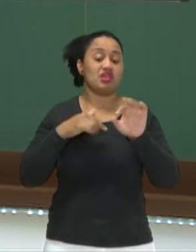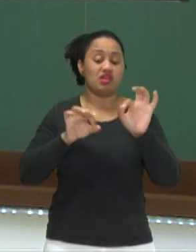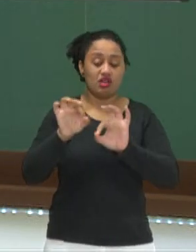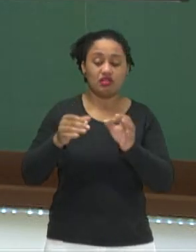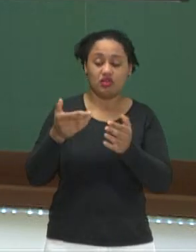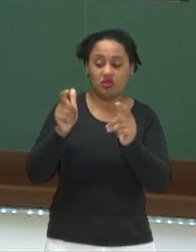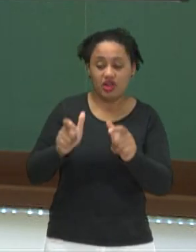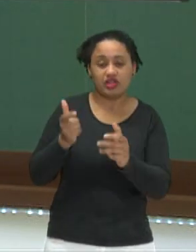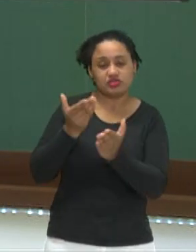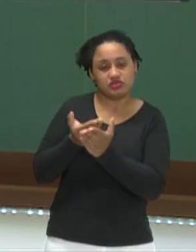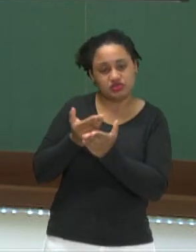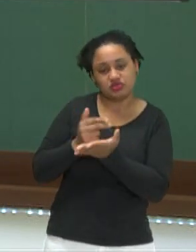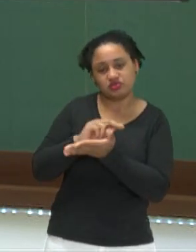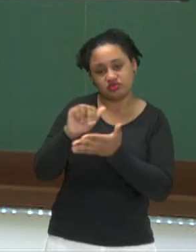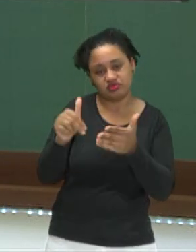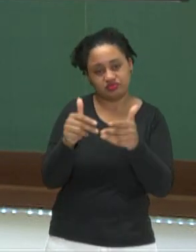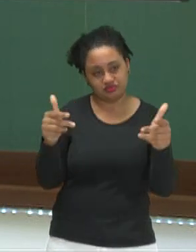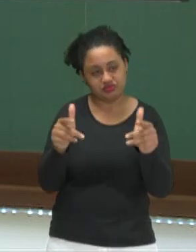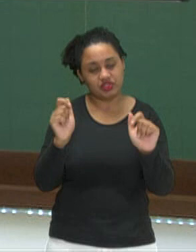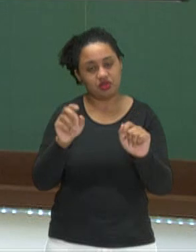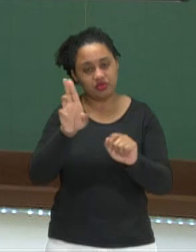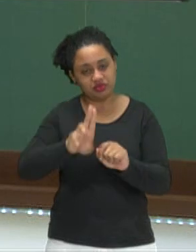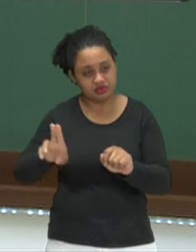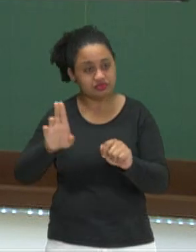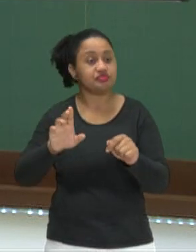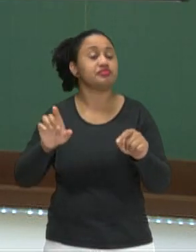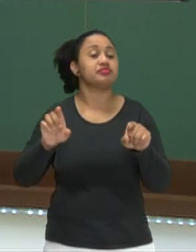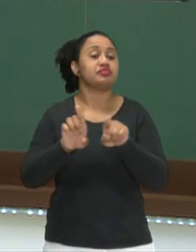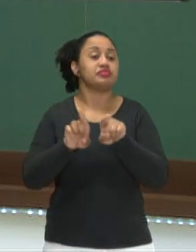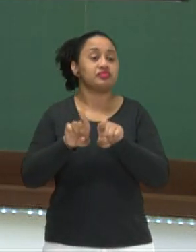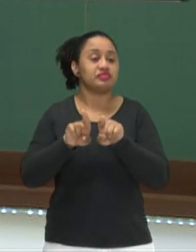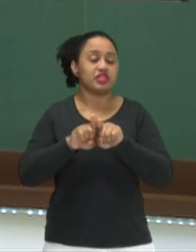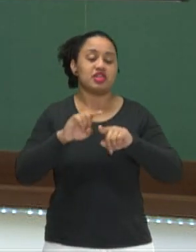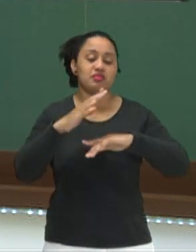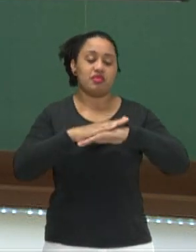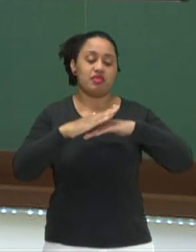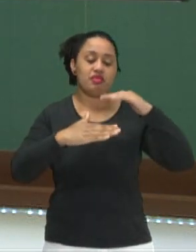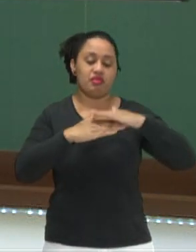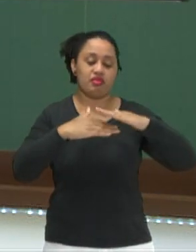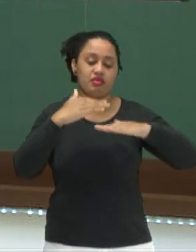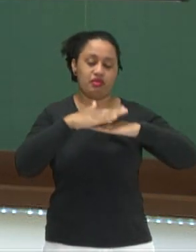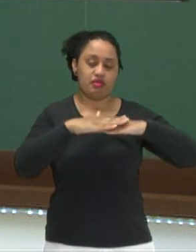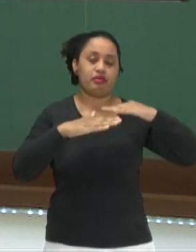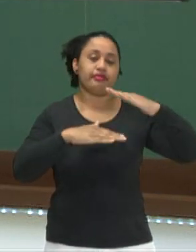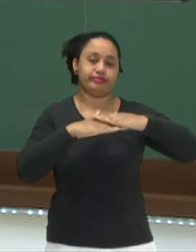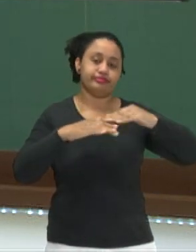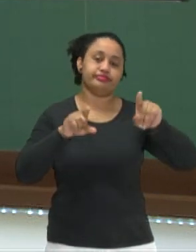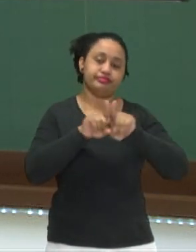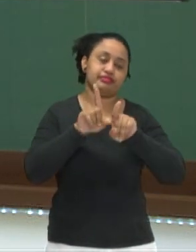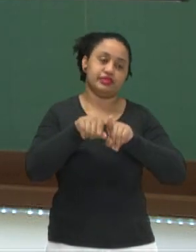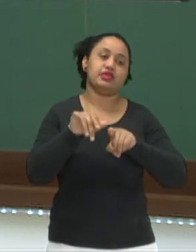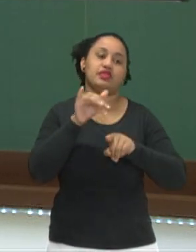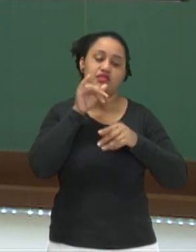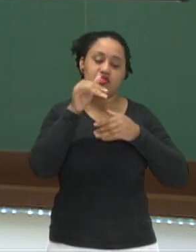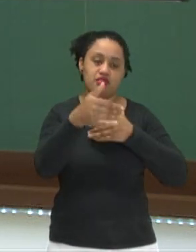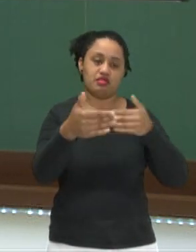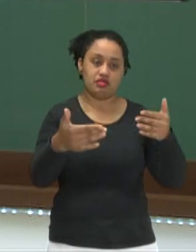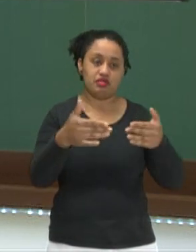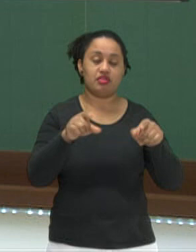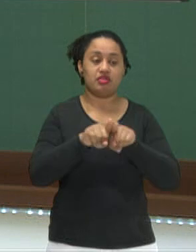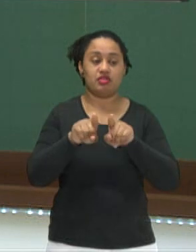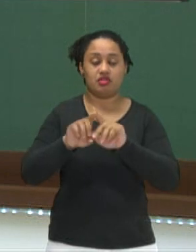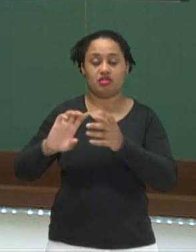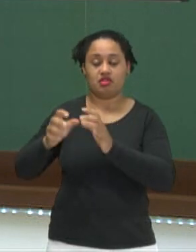de estudos e assim sucessivamente. Temos um exemplo na construção civil do nosso tijolinho, né? E o